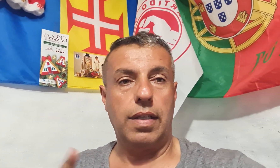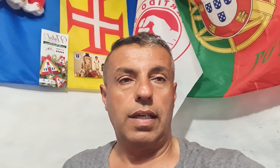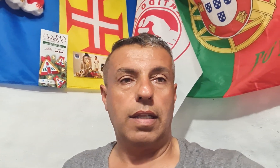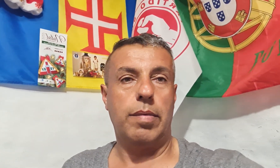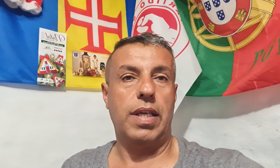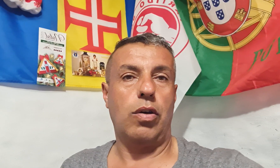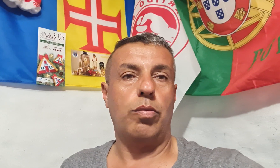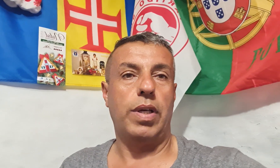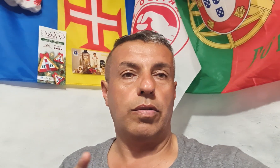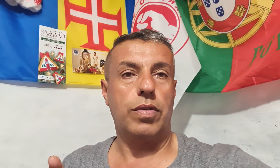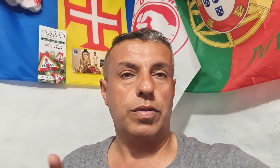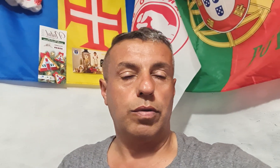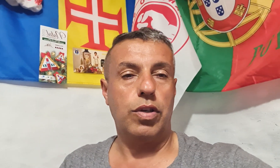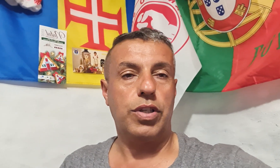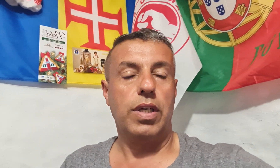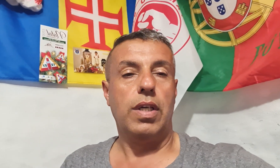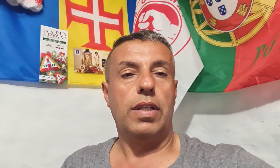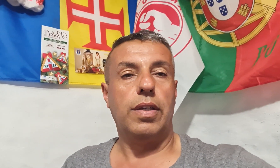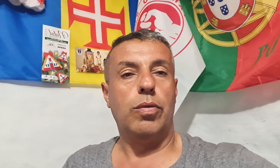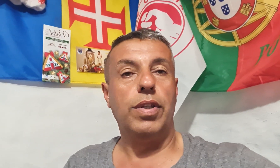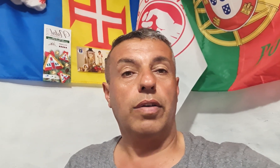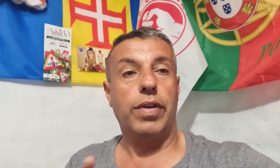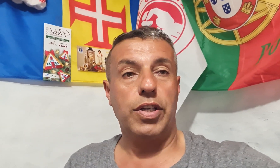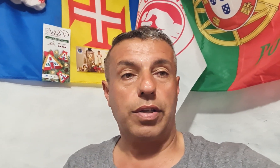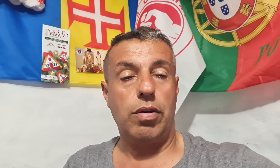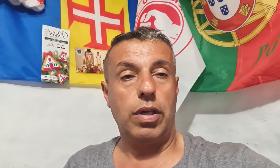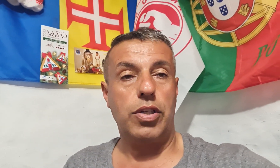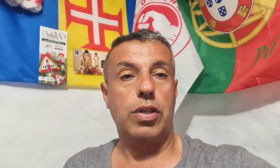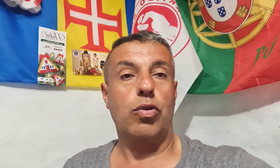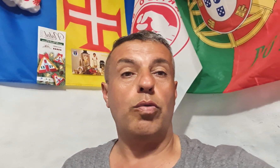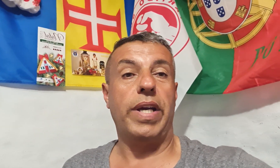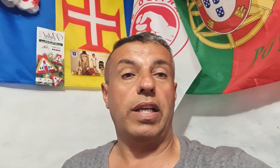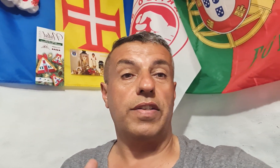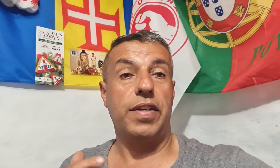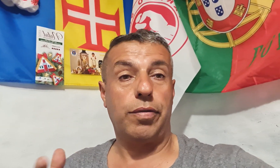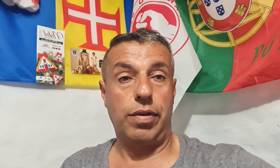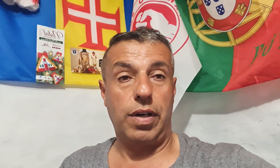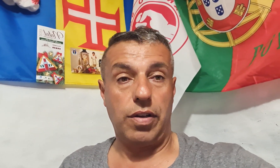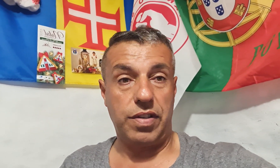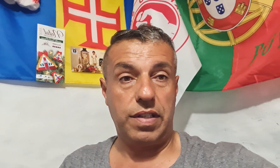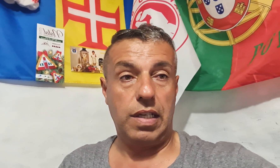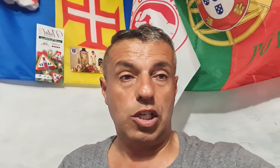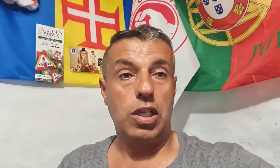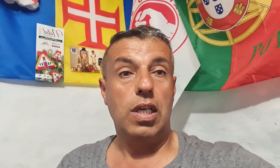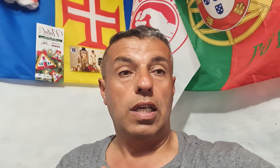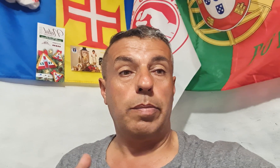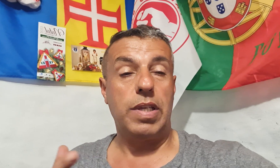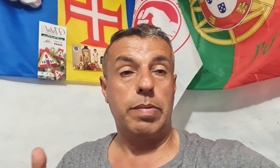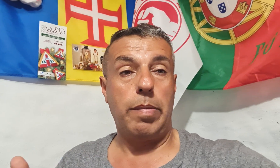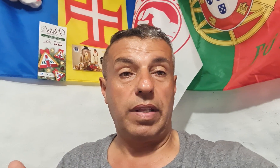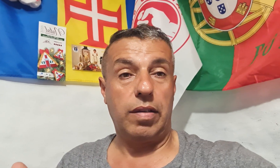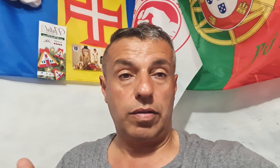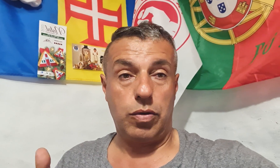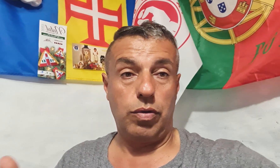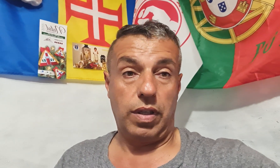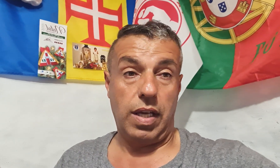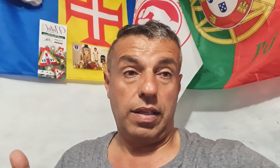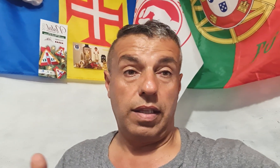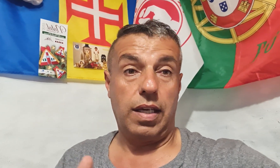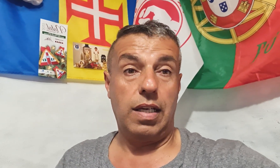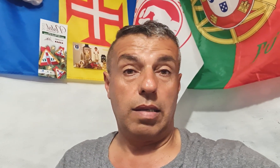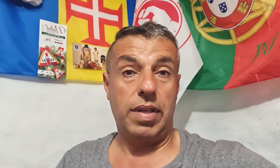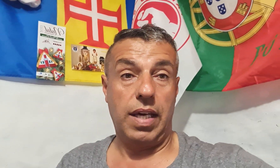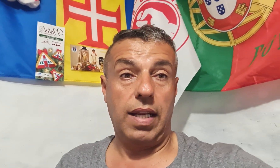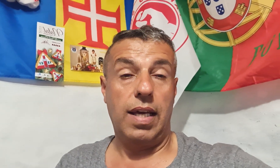que, sendo a Ilha da Madeira como a Ilha dos Açores, de onde é que vêm as drogas, como é que elas entram nas nossas ilhas e, principalmente, segundo a